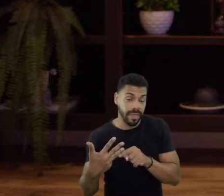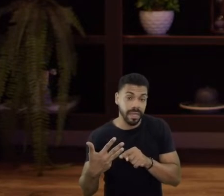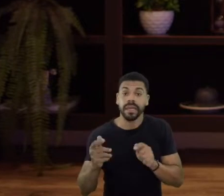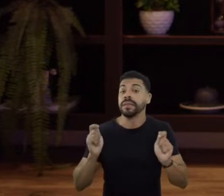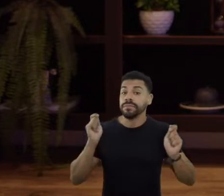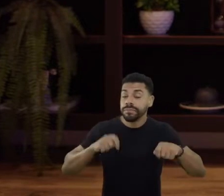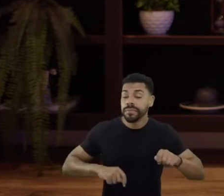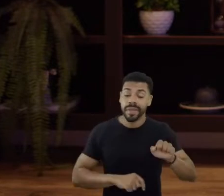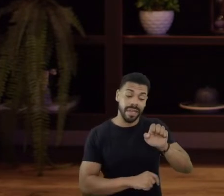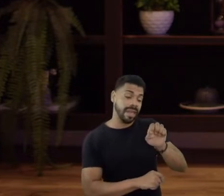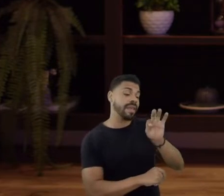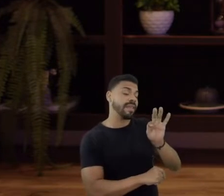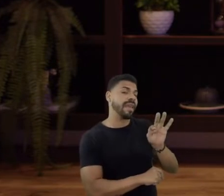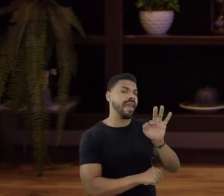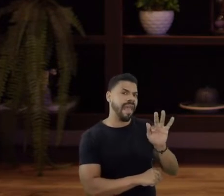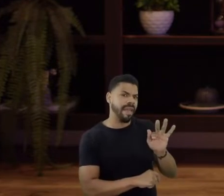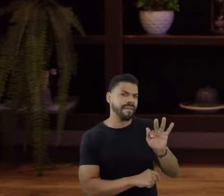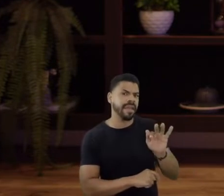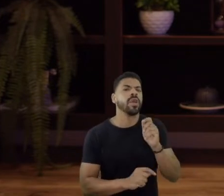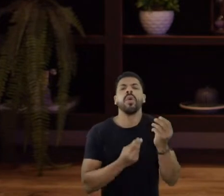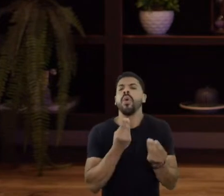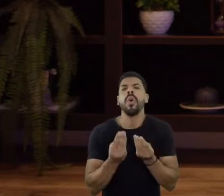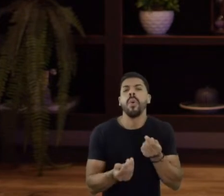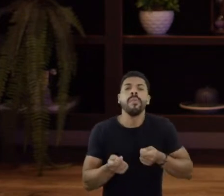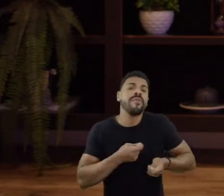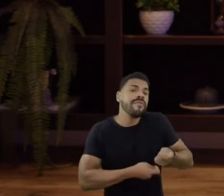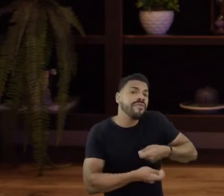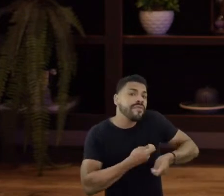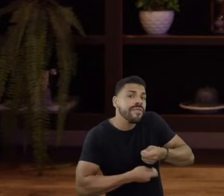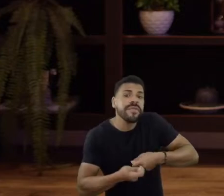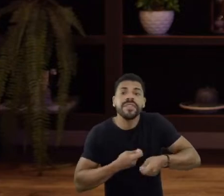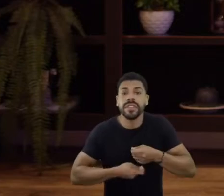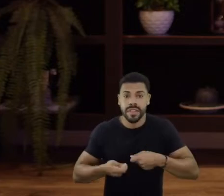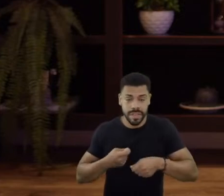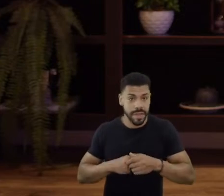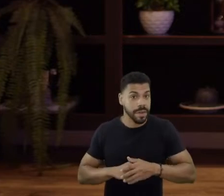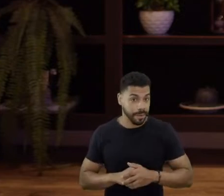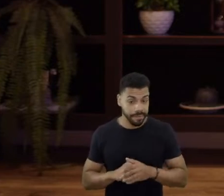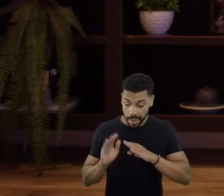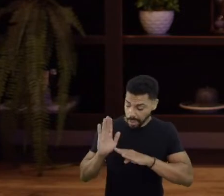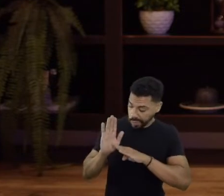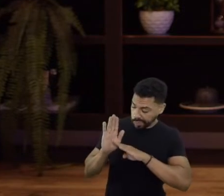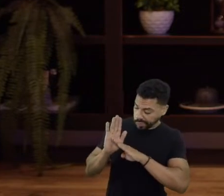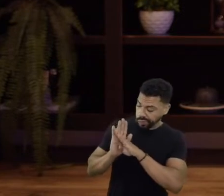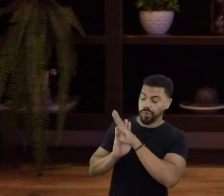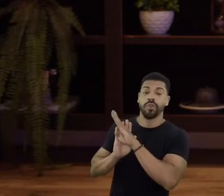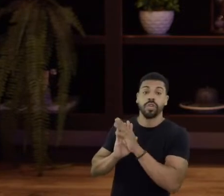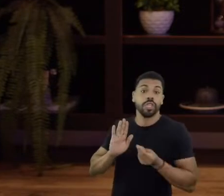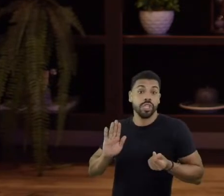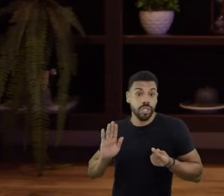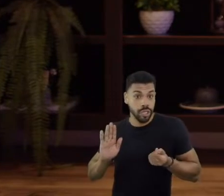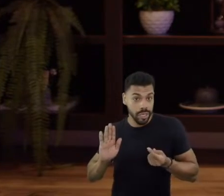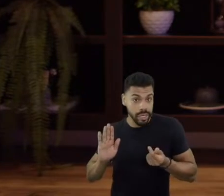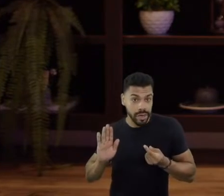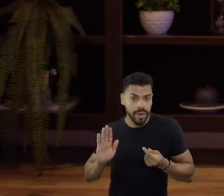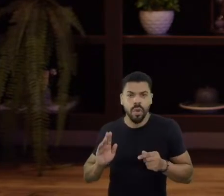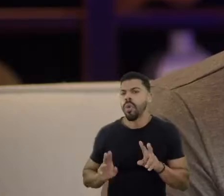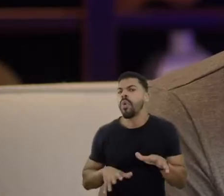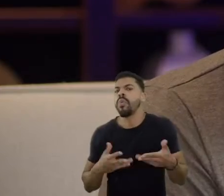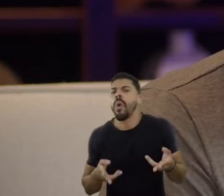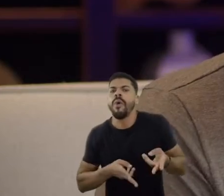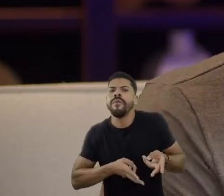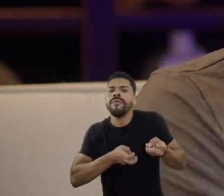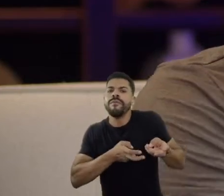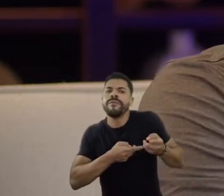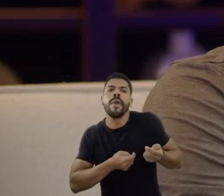etfs esses códigos que são negociados na própria bolsa de valores então a principal vantagem desse tipo de investimento